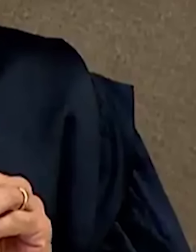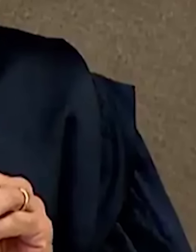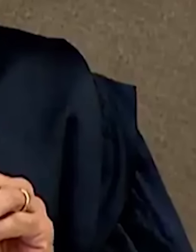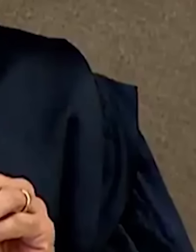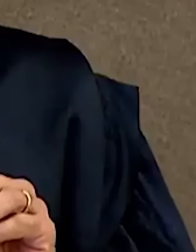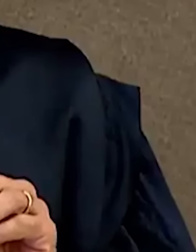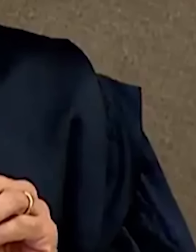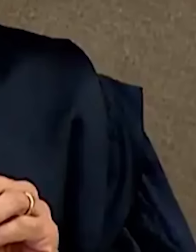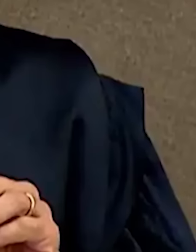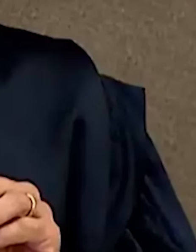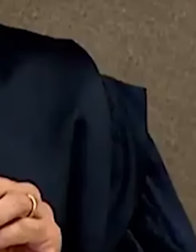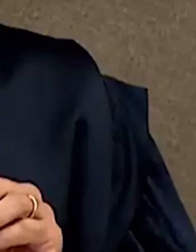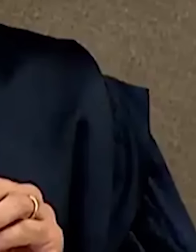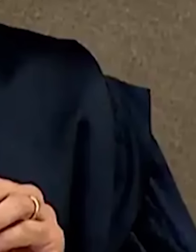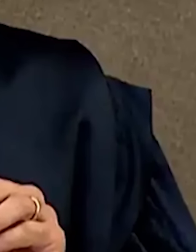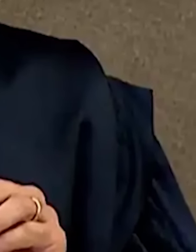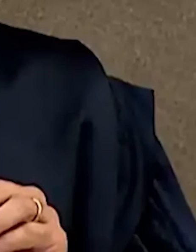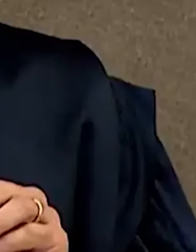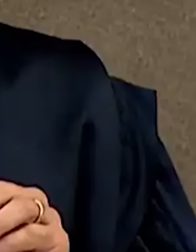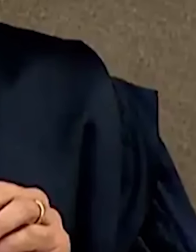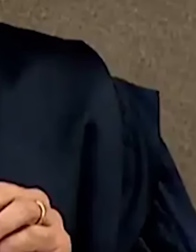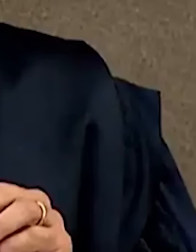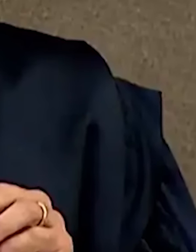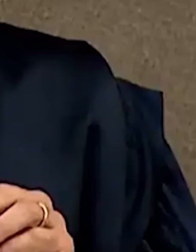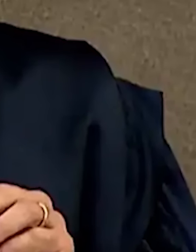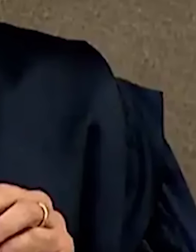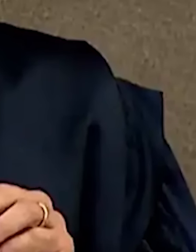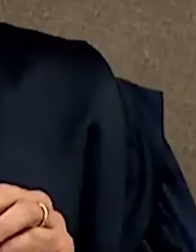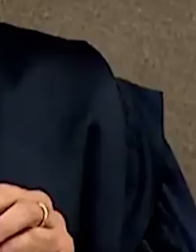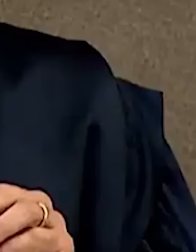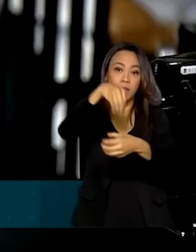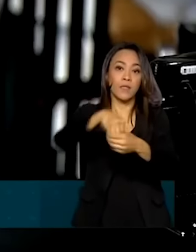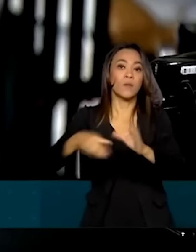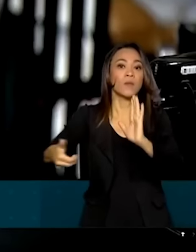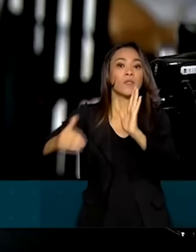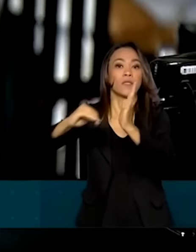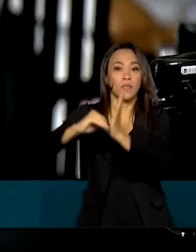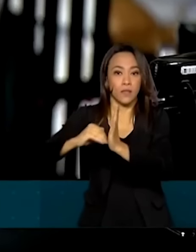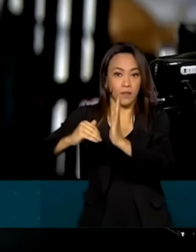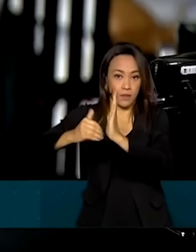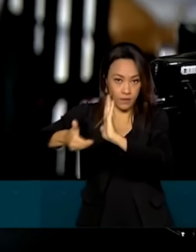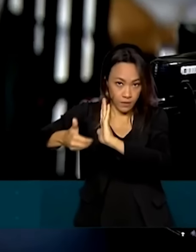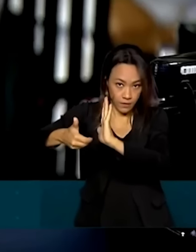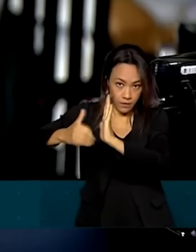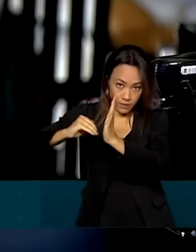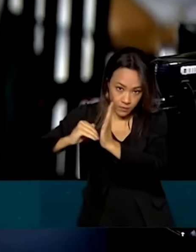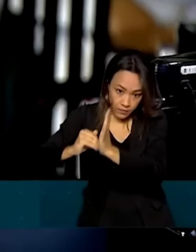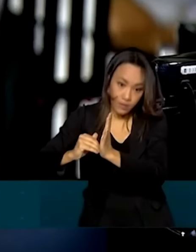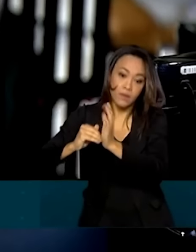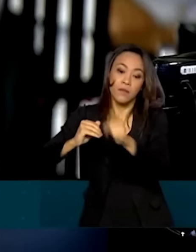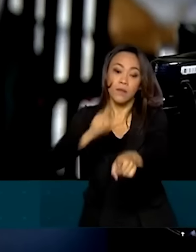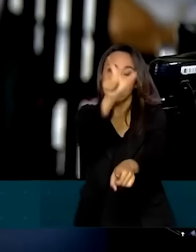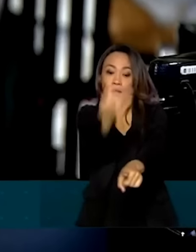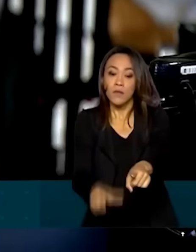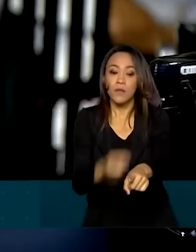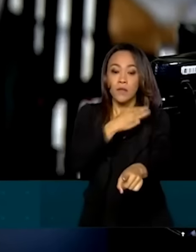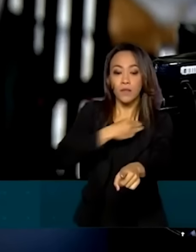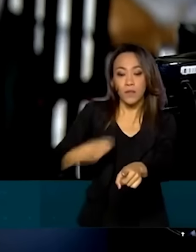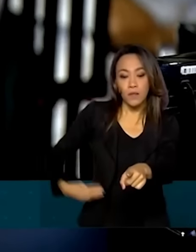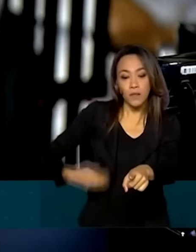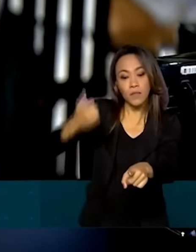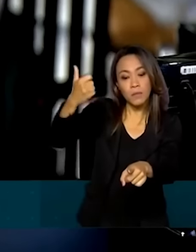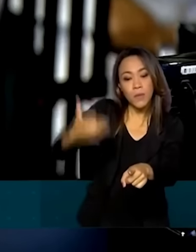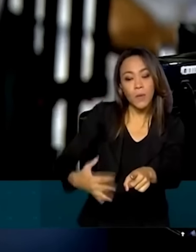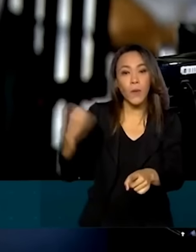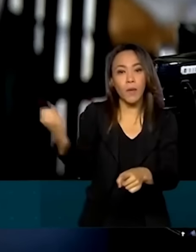Federal que era até então presidente do Tribunal Superior Eleitoral abre aspas não tem o nome dele lá não